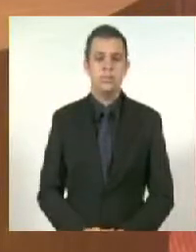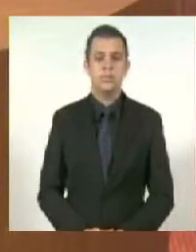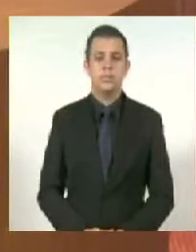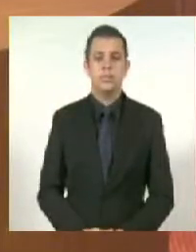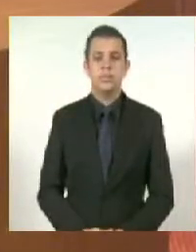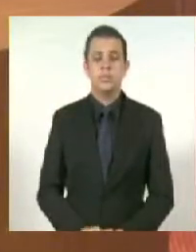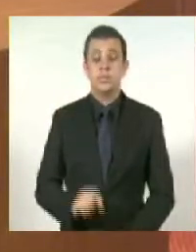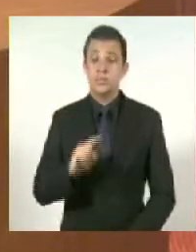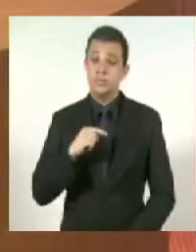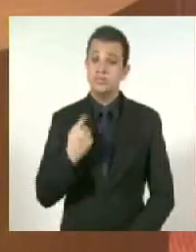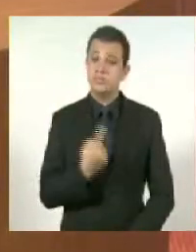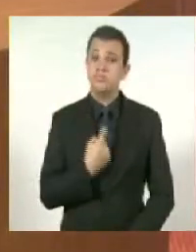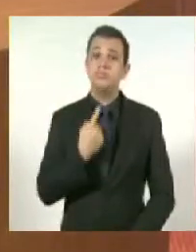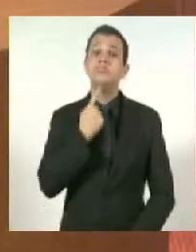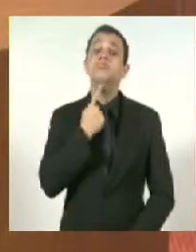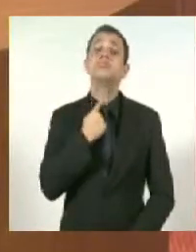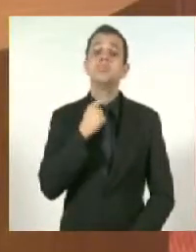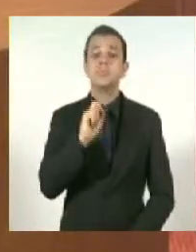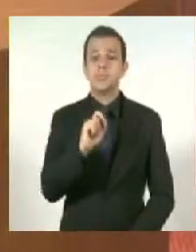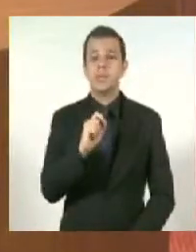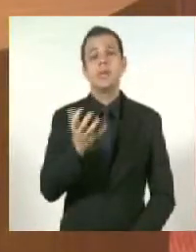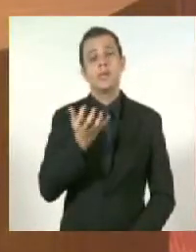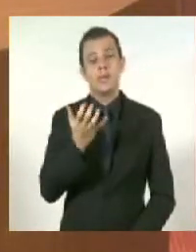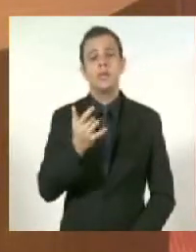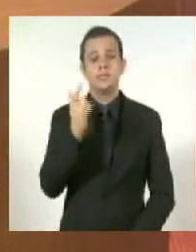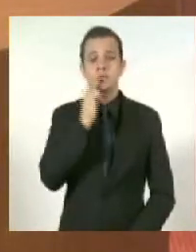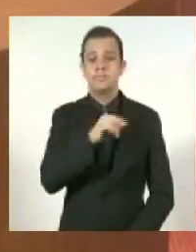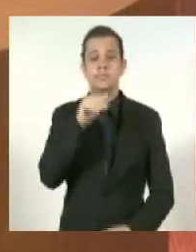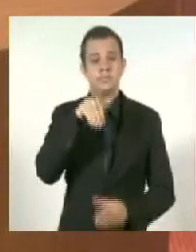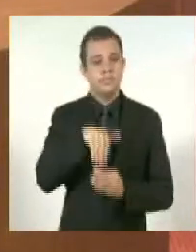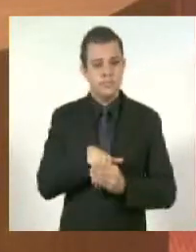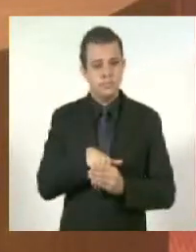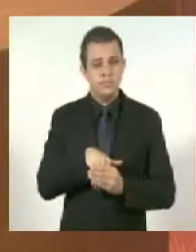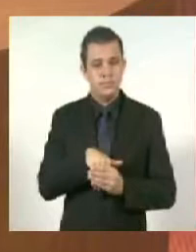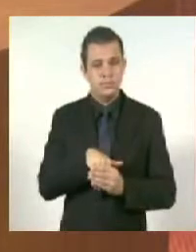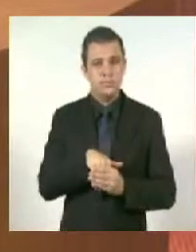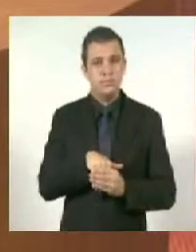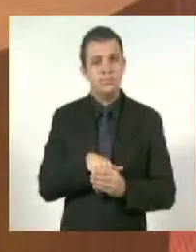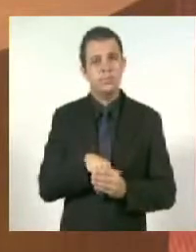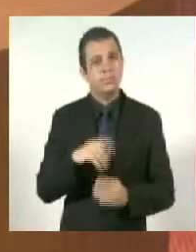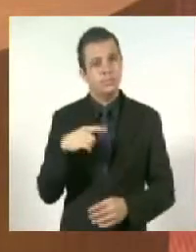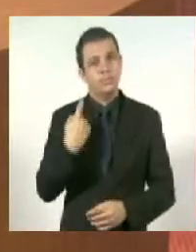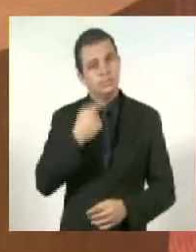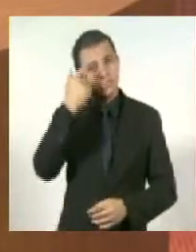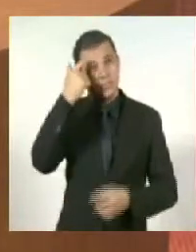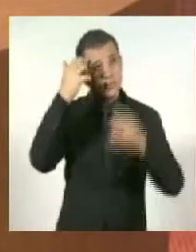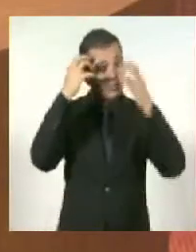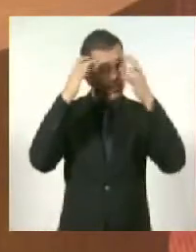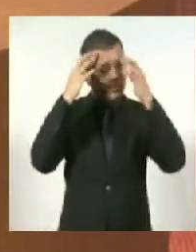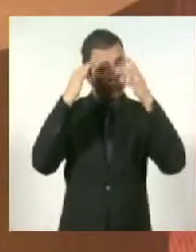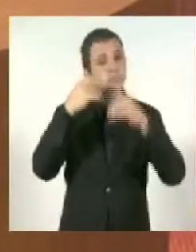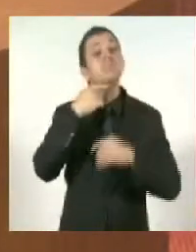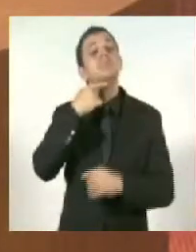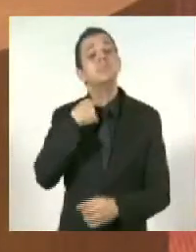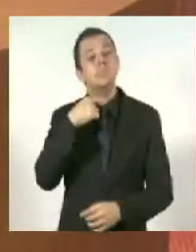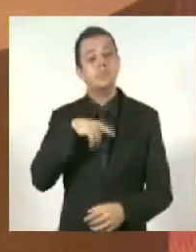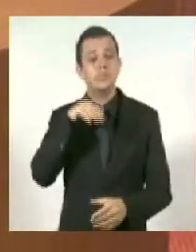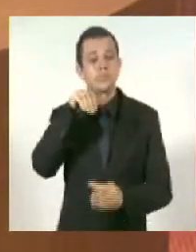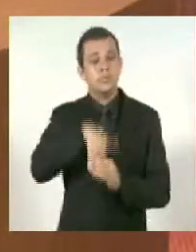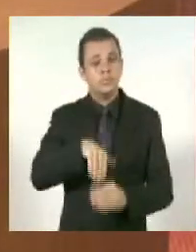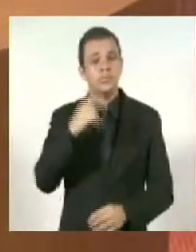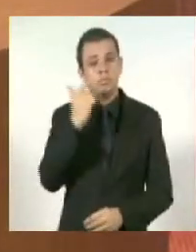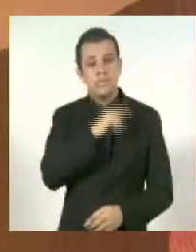Nós esperávamos ganhar a eleição, era algo que estava nas nossas cabeças e nos nossos corações, mas nós não